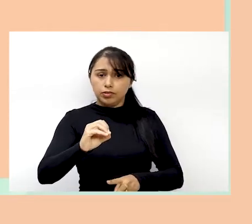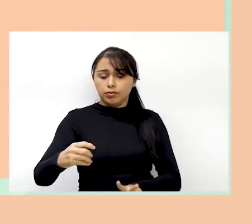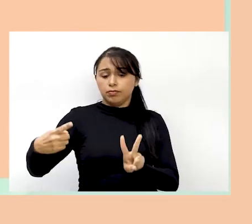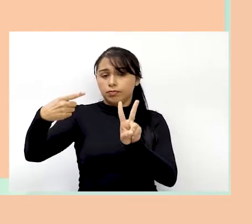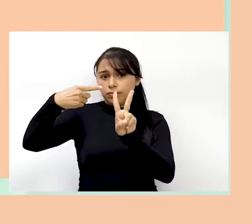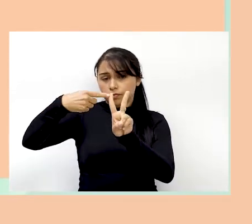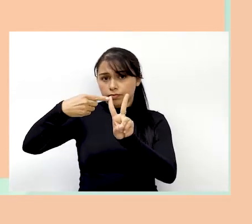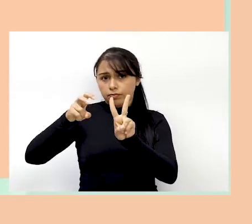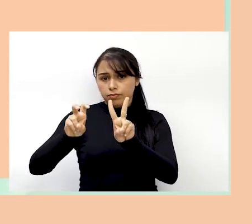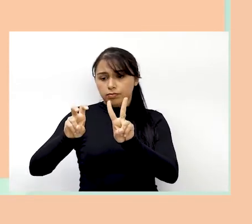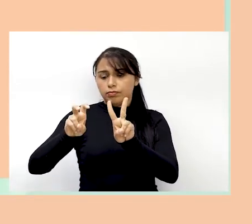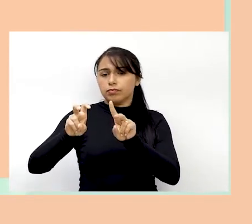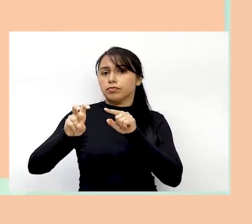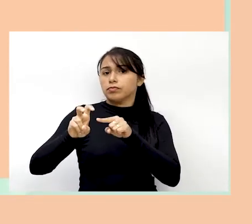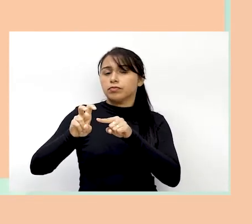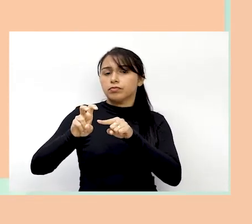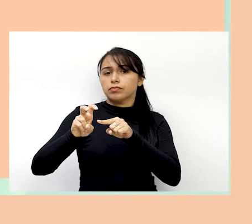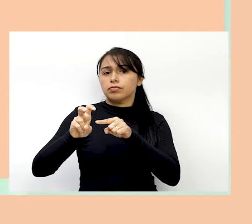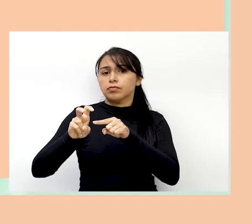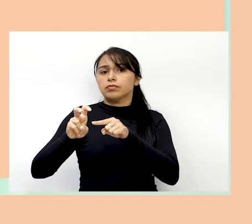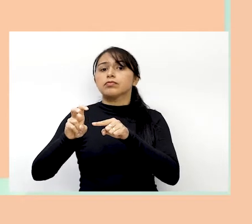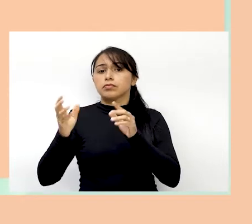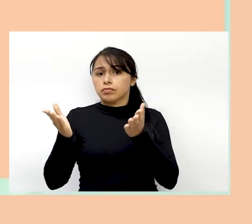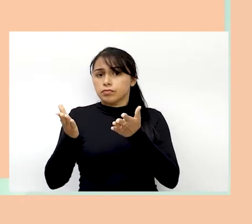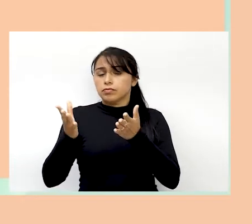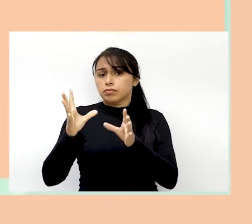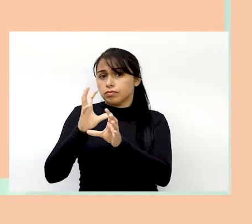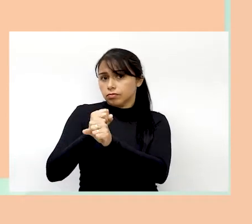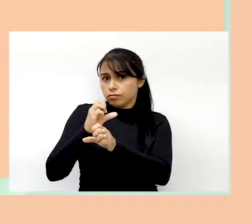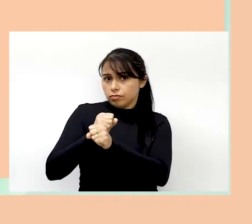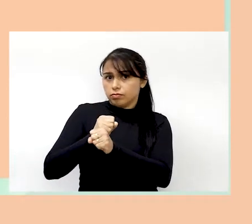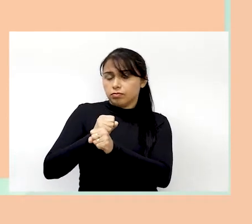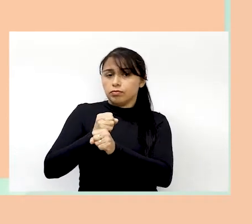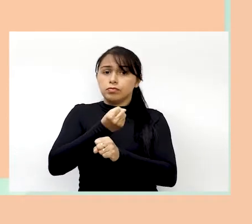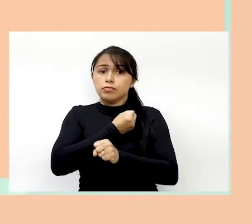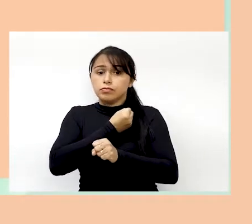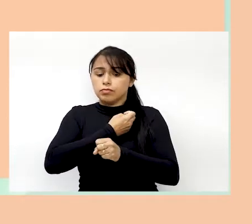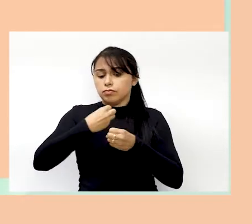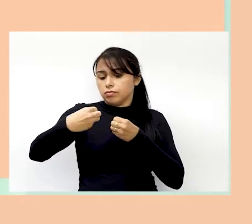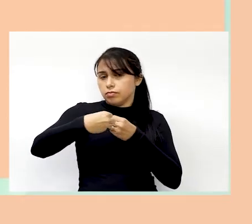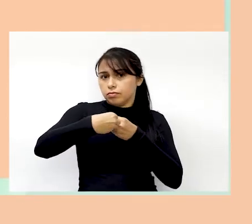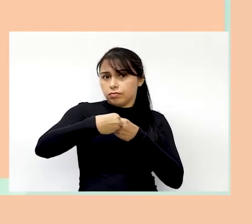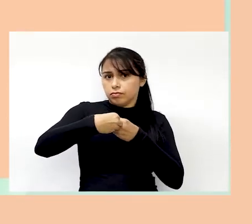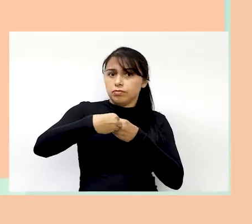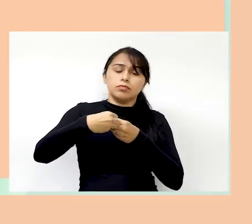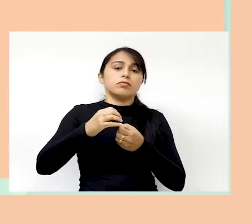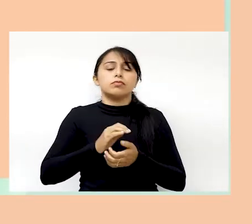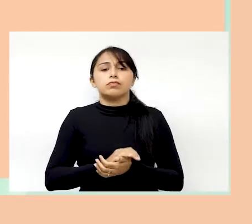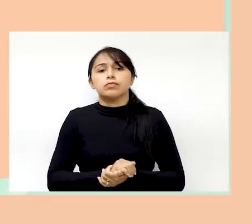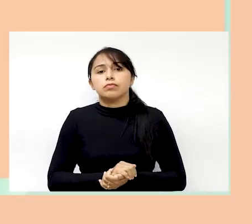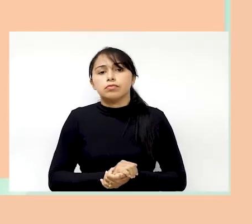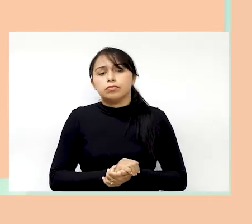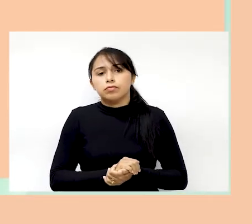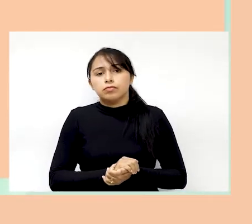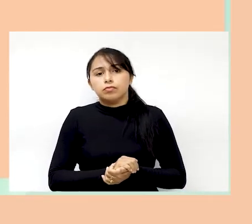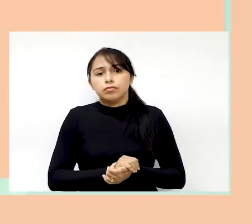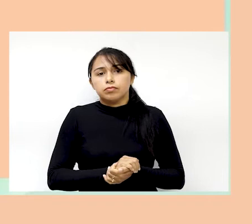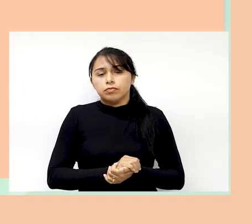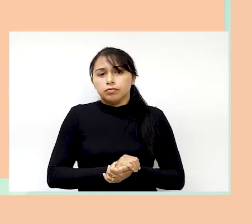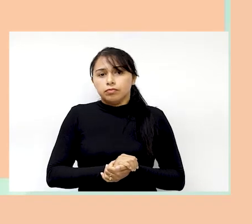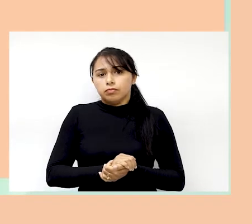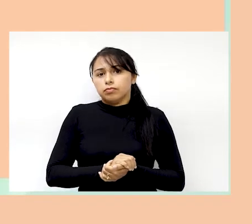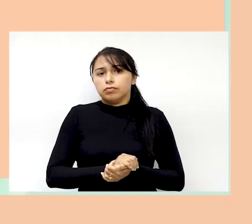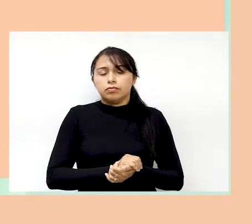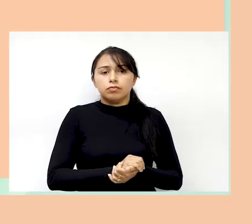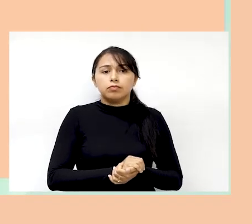fica 20 raiz de 5. Ainda não tem como eu responder porque eu tenho que calcular essa raiz de 5, né, qual seria o valor aproximado dela. Então, é isso